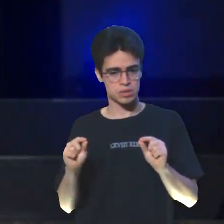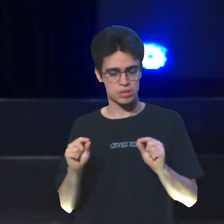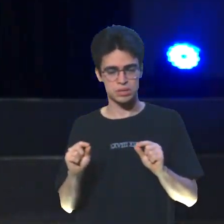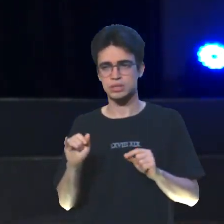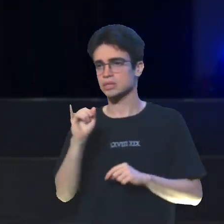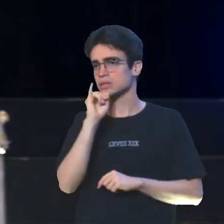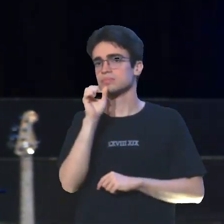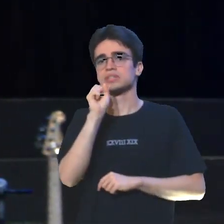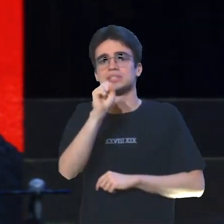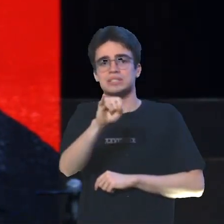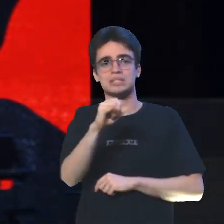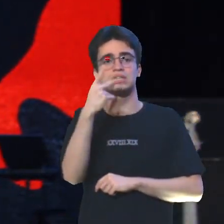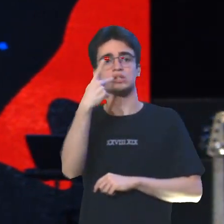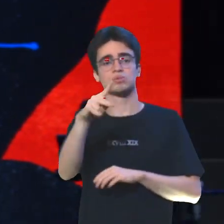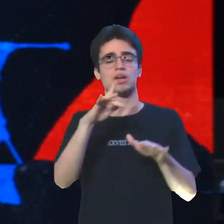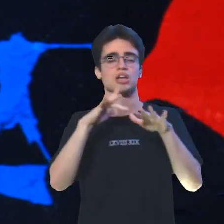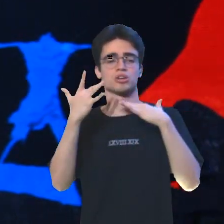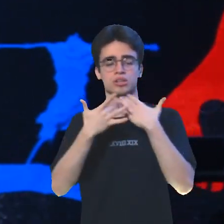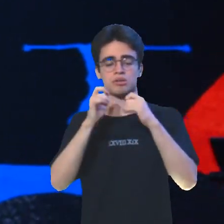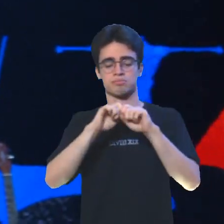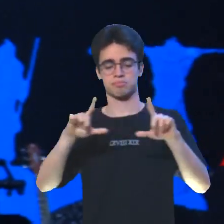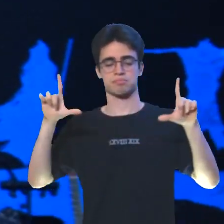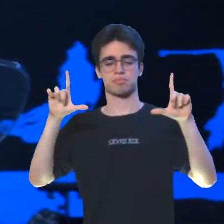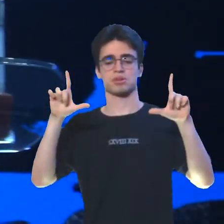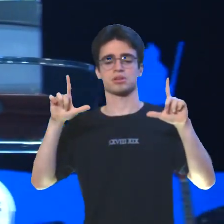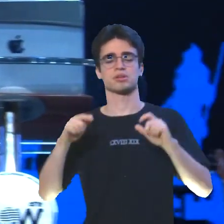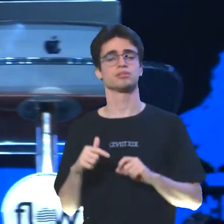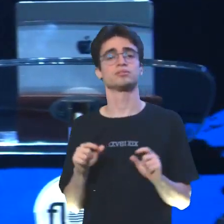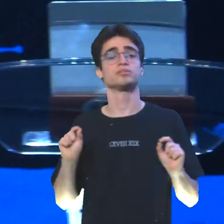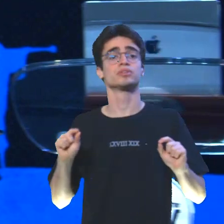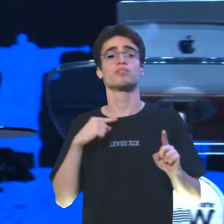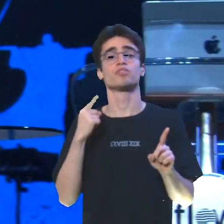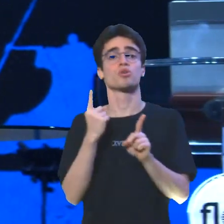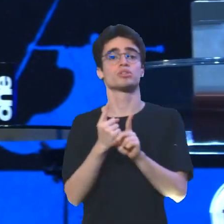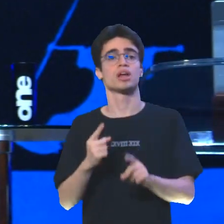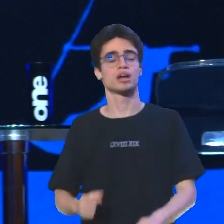se eu abrir as redes sociais de vocês?